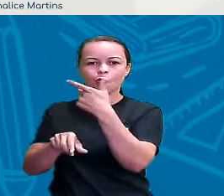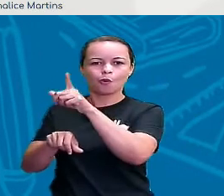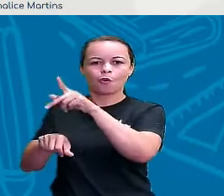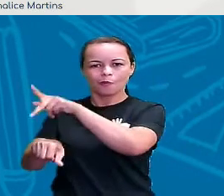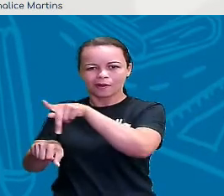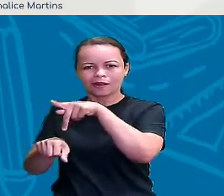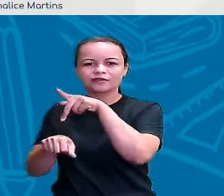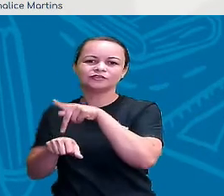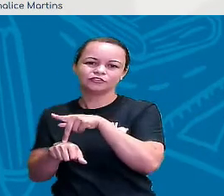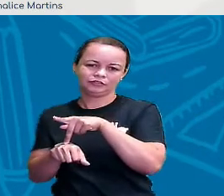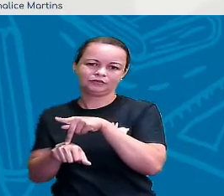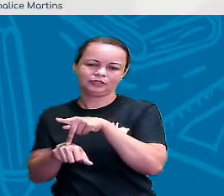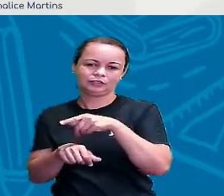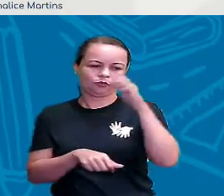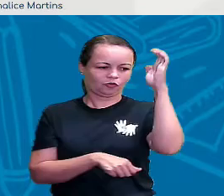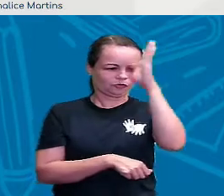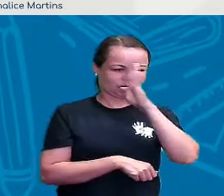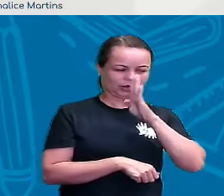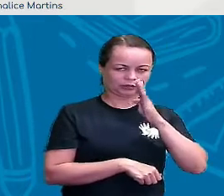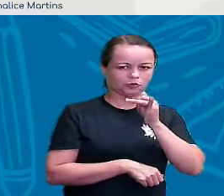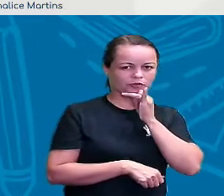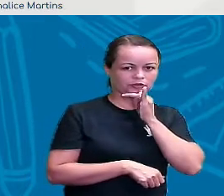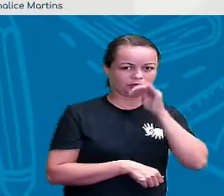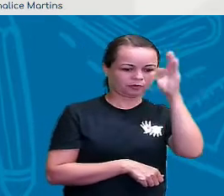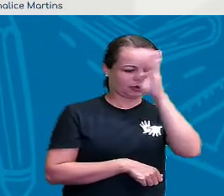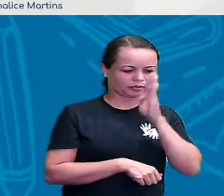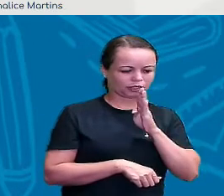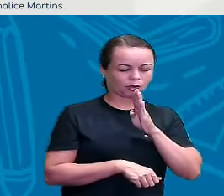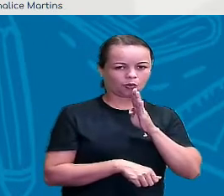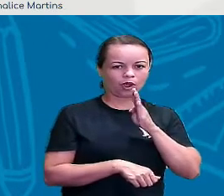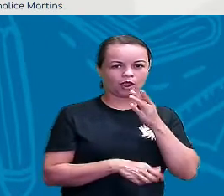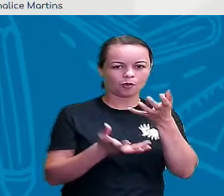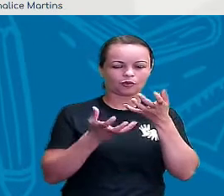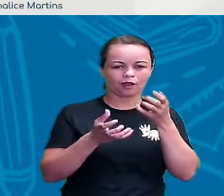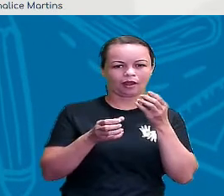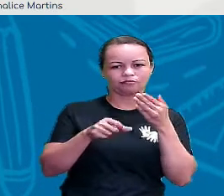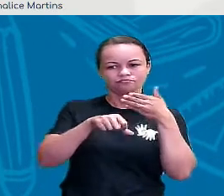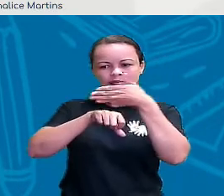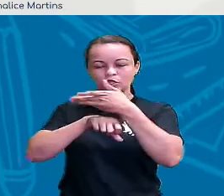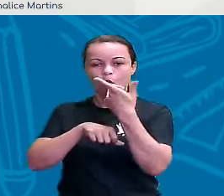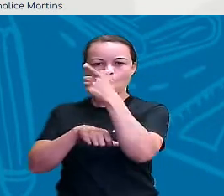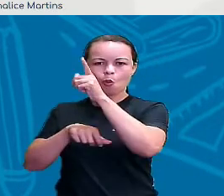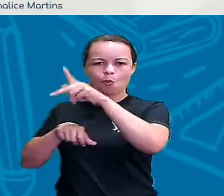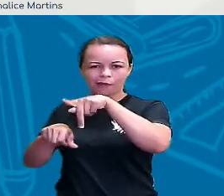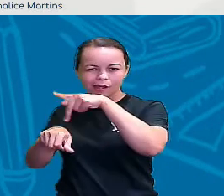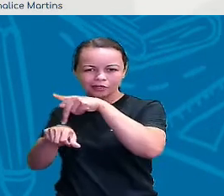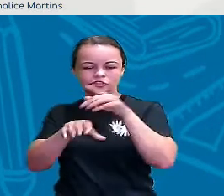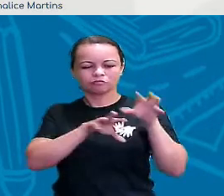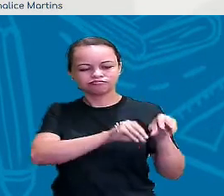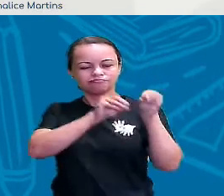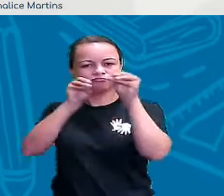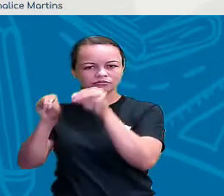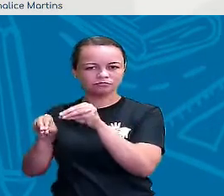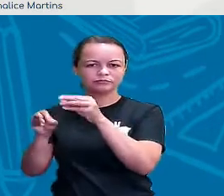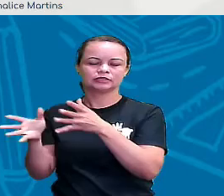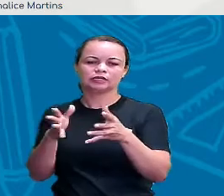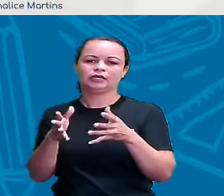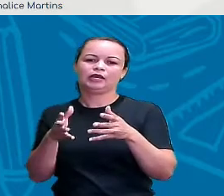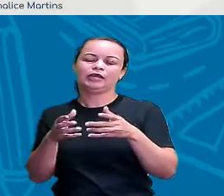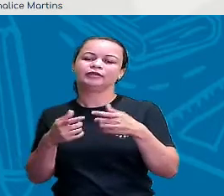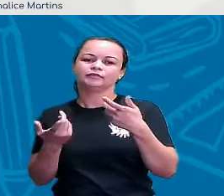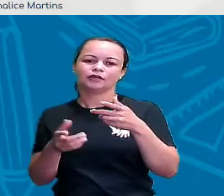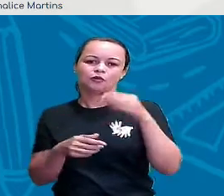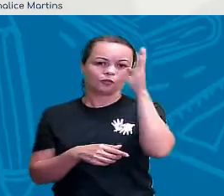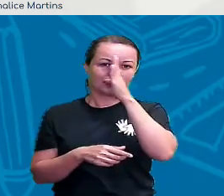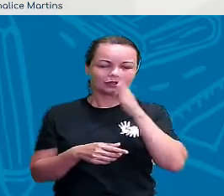em outro país, tá? A população brasileira, ela é formada por imigrantes que vieram de várias